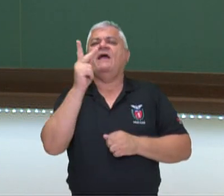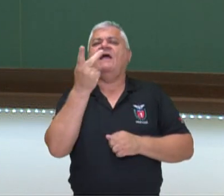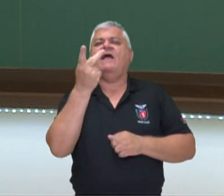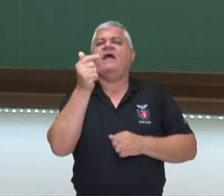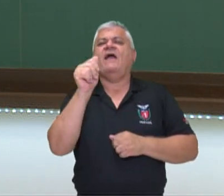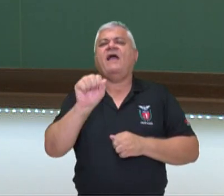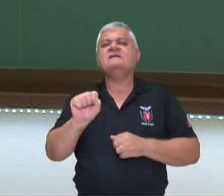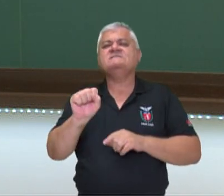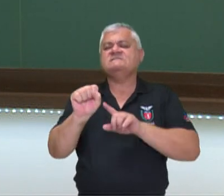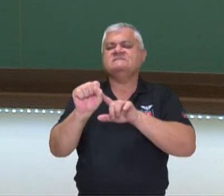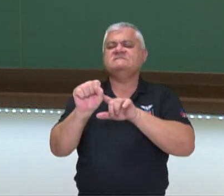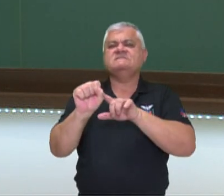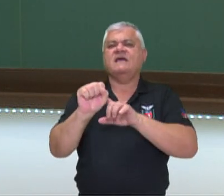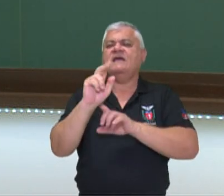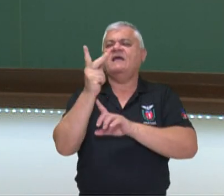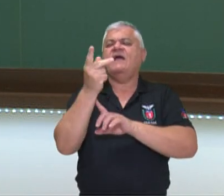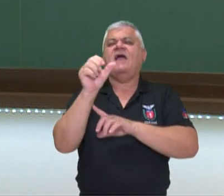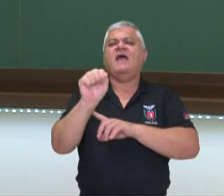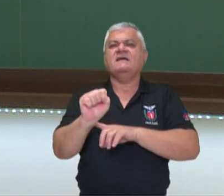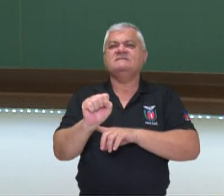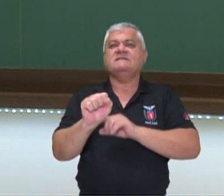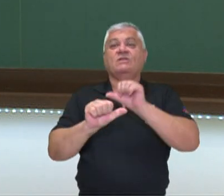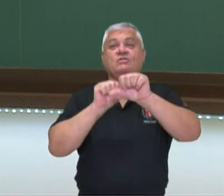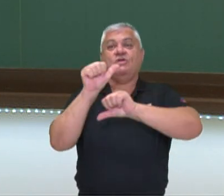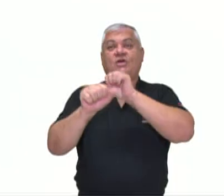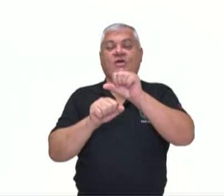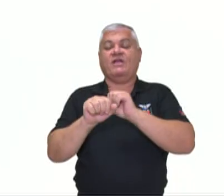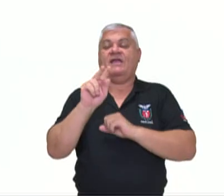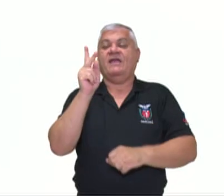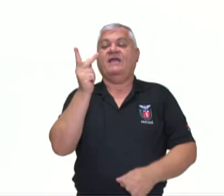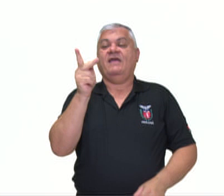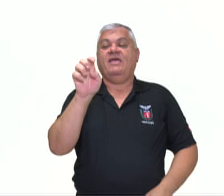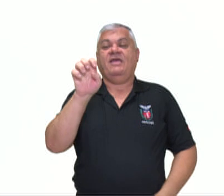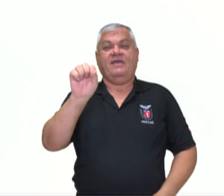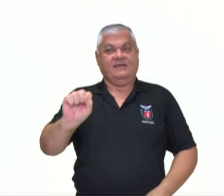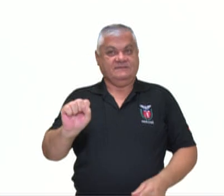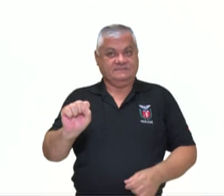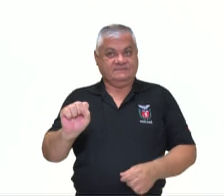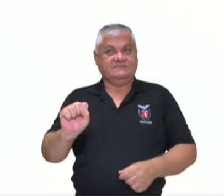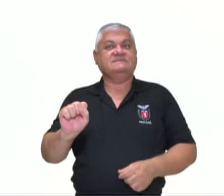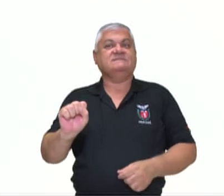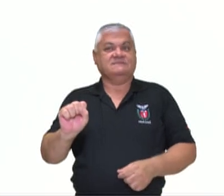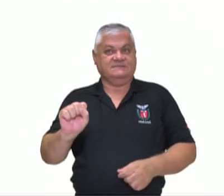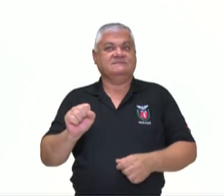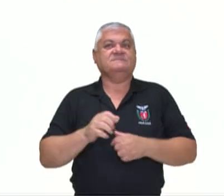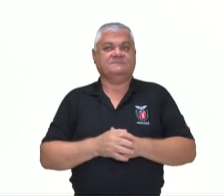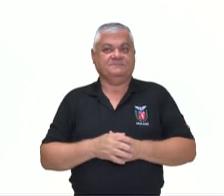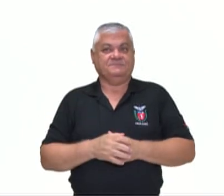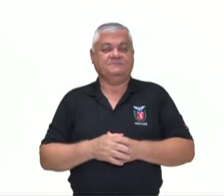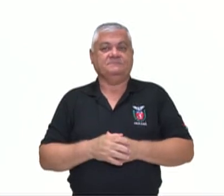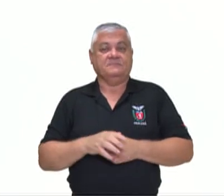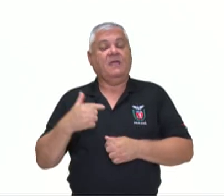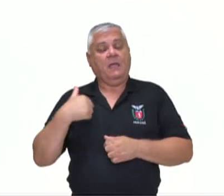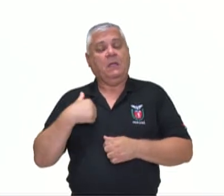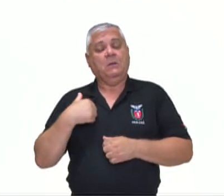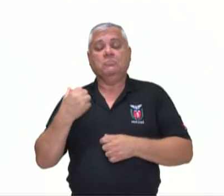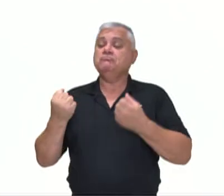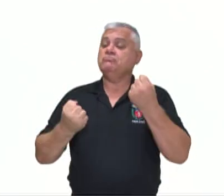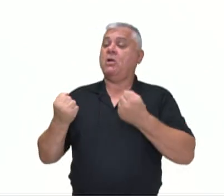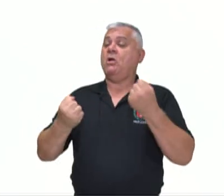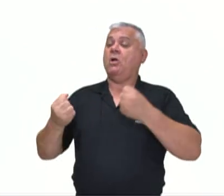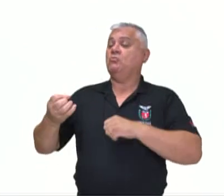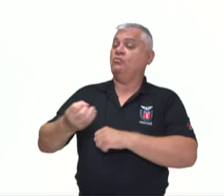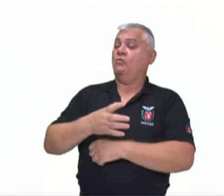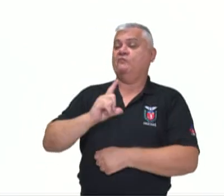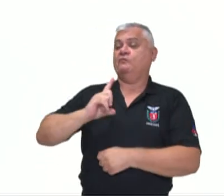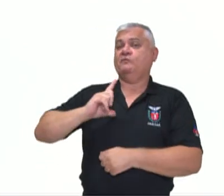na terceira pessoa ele passa a ser has. Então nós temos I have a new car, eu tenho um carro novo,